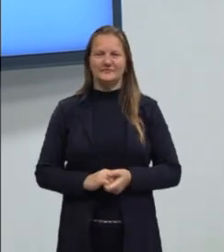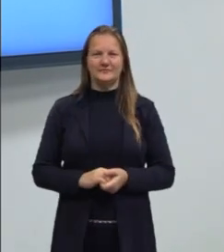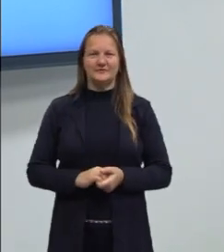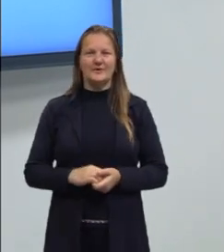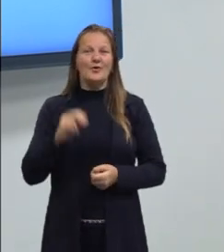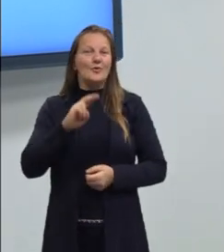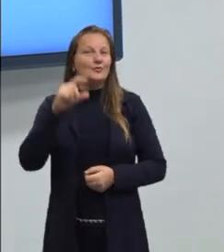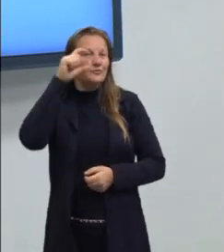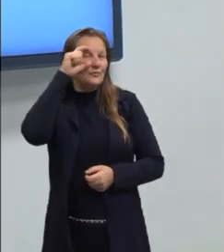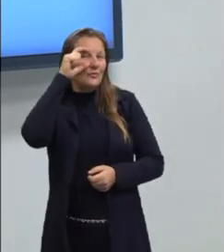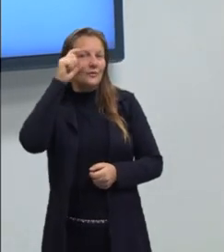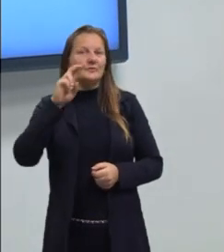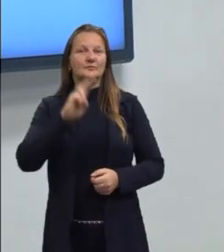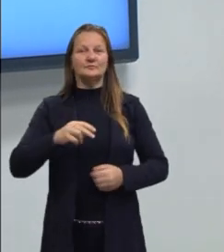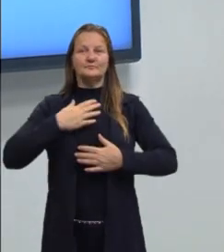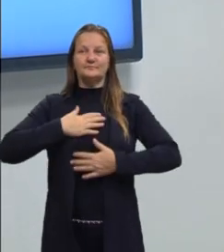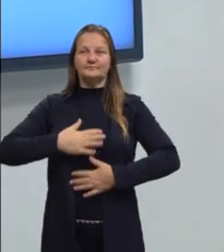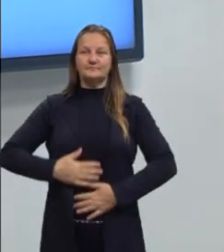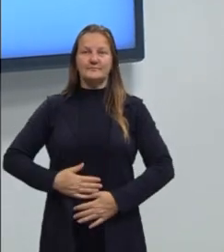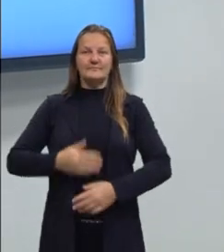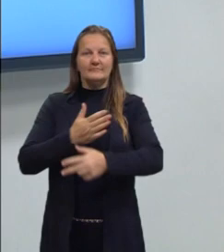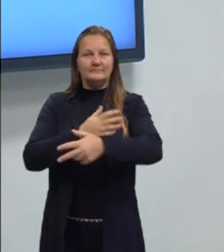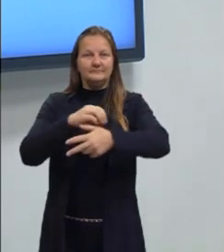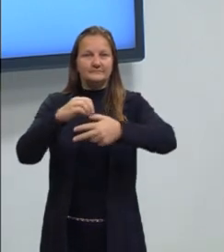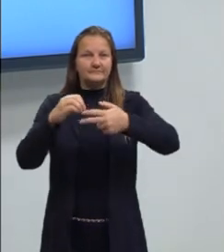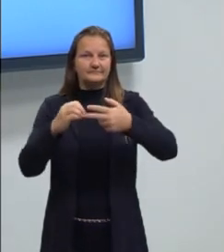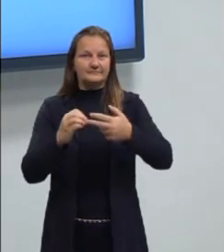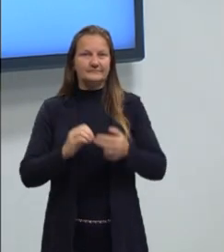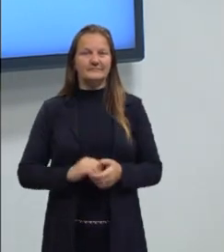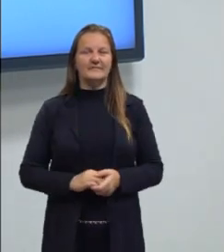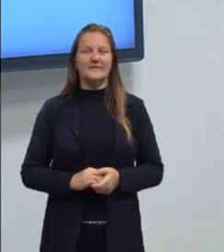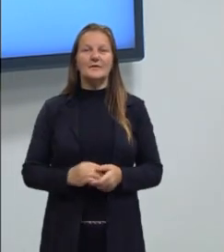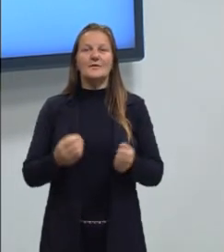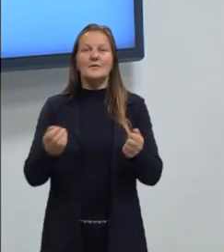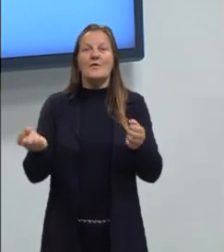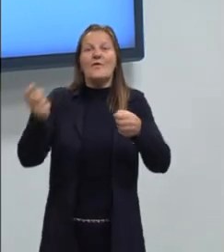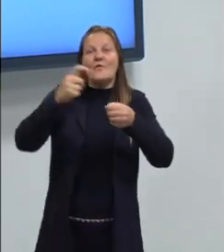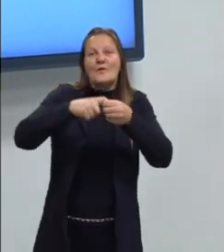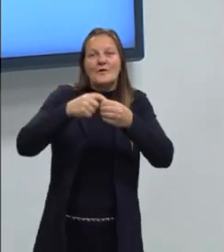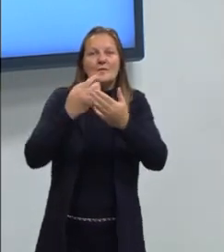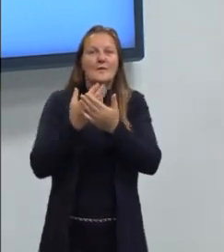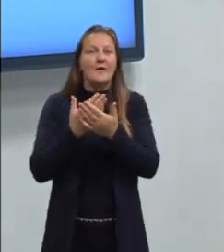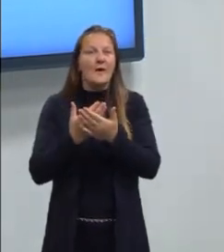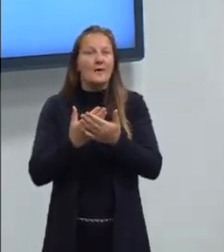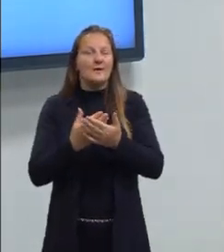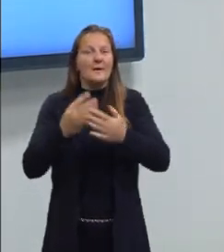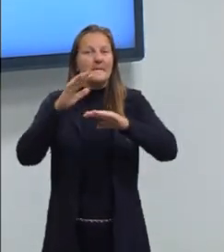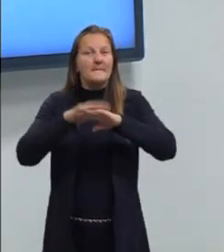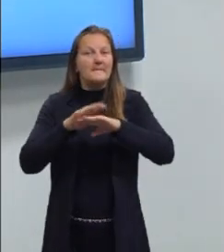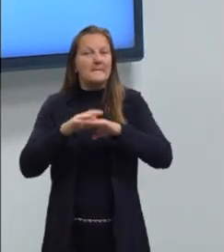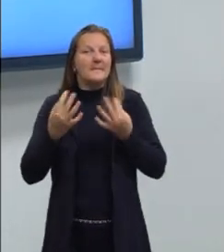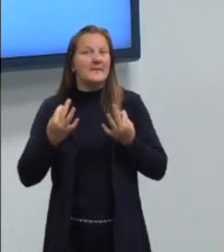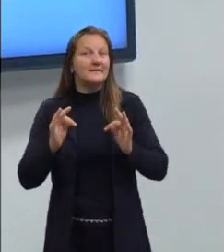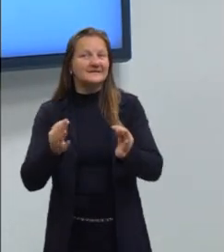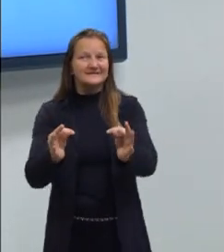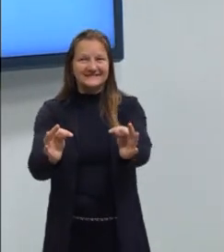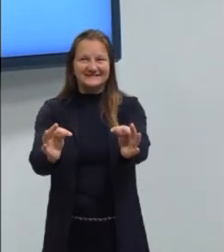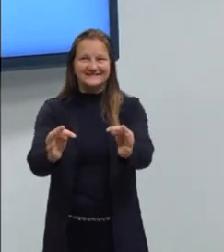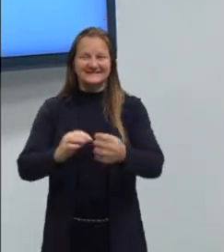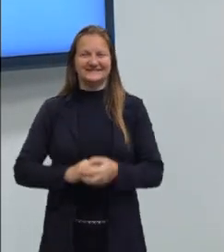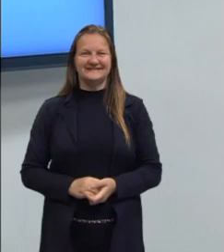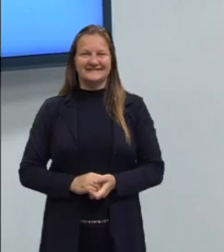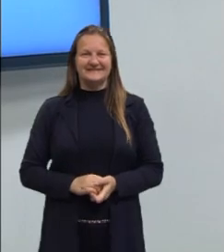os óculos e estou utilizando a camiseta do pré-enem então Voltamos para mais algumas aulas de matemática e suas